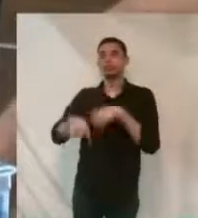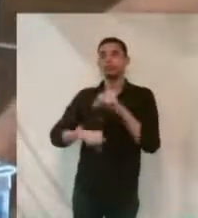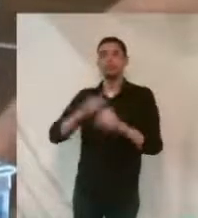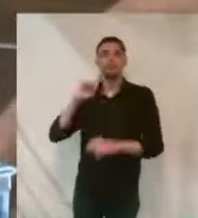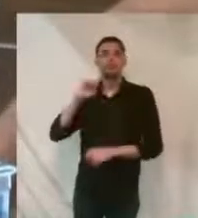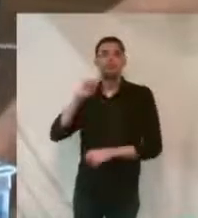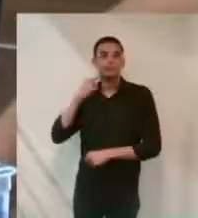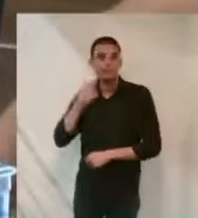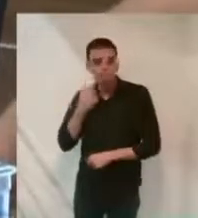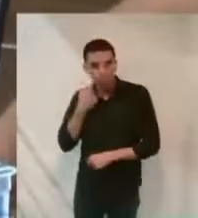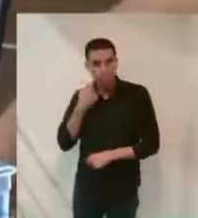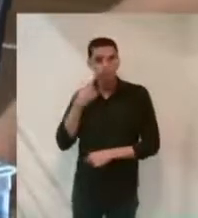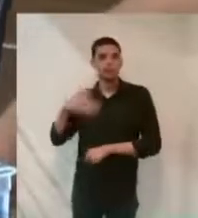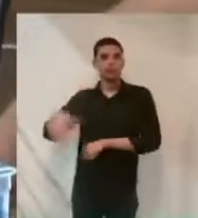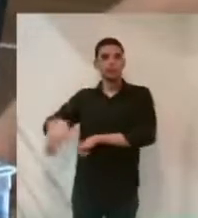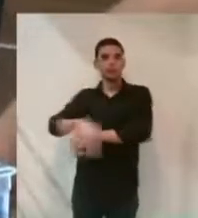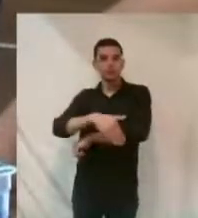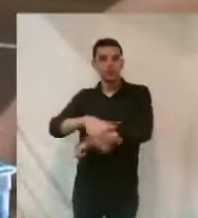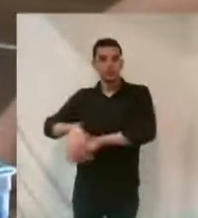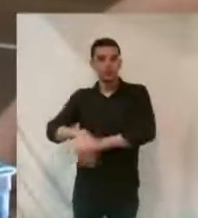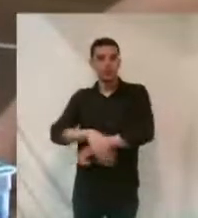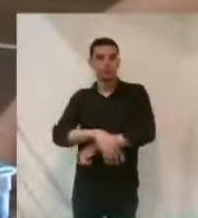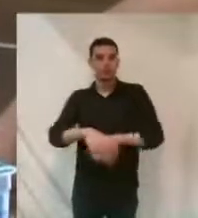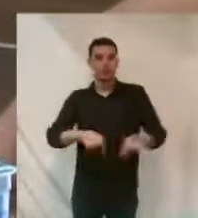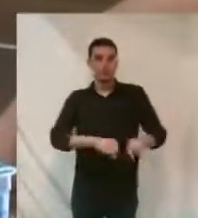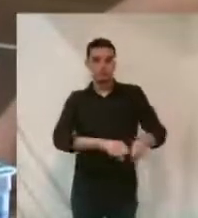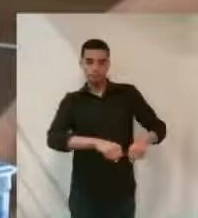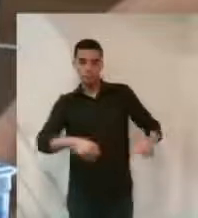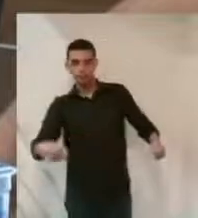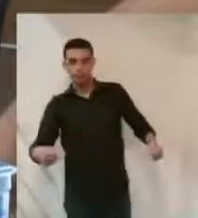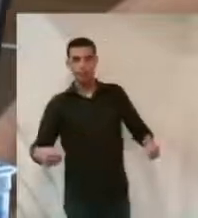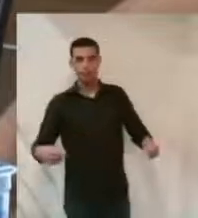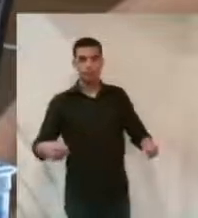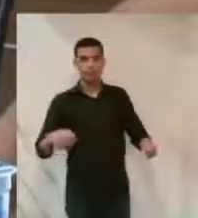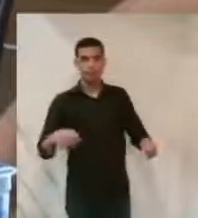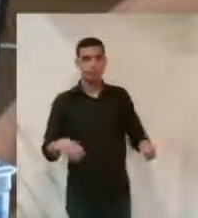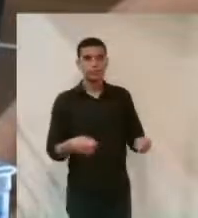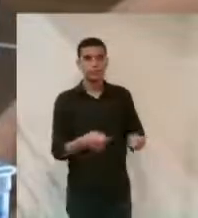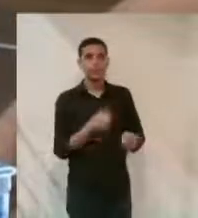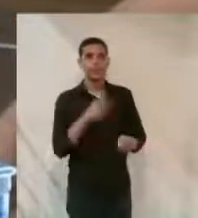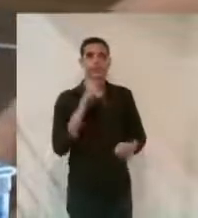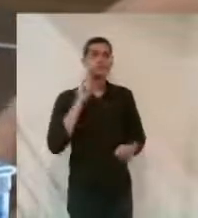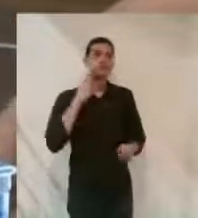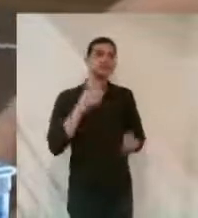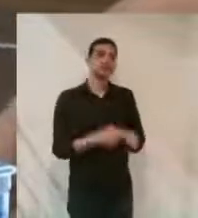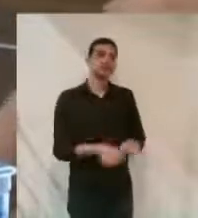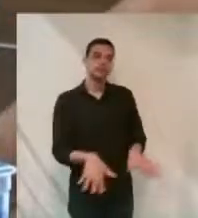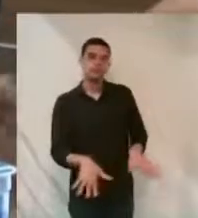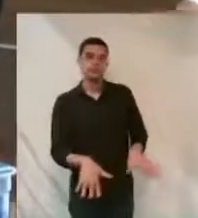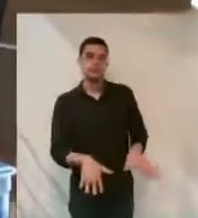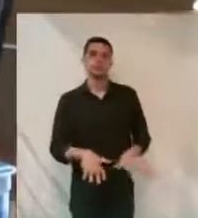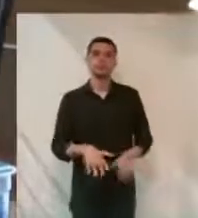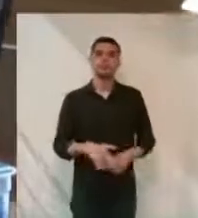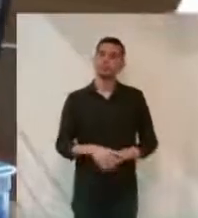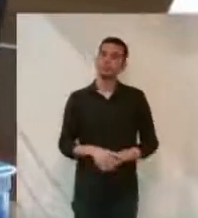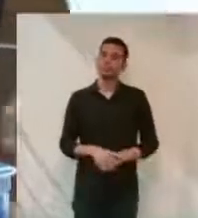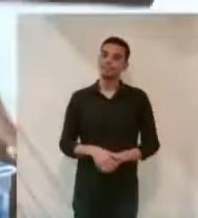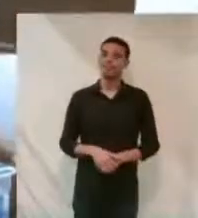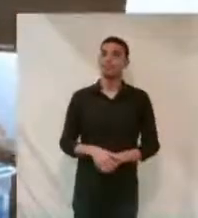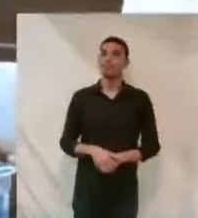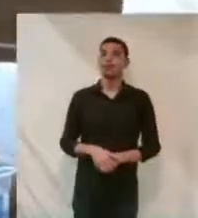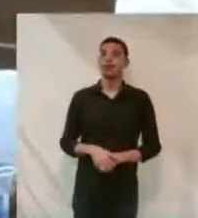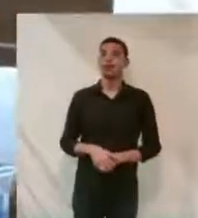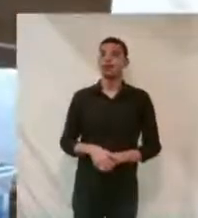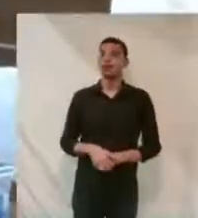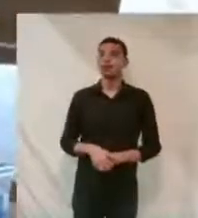de lixo nas calçadas, né, deixando o poema de bandeira que Roberto Carlos falou hoje, que de 47 em 47,